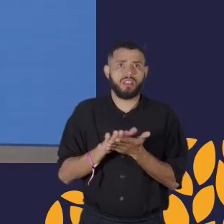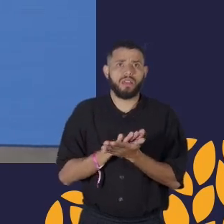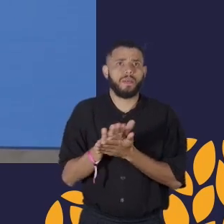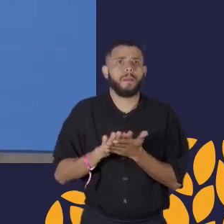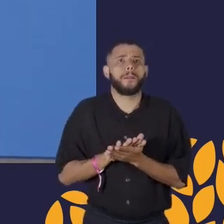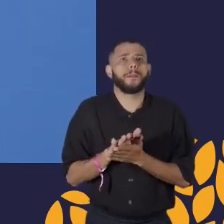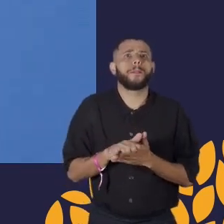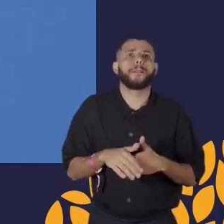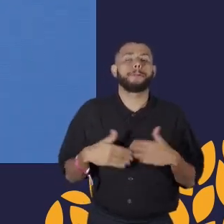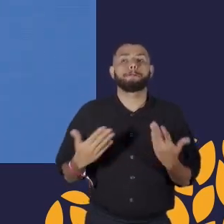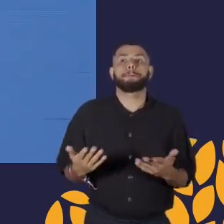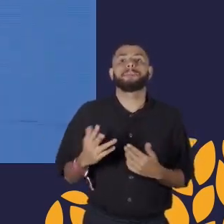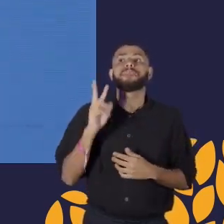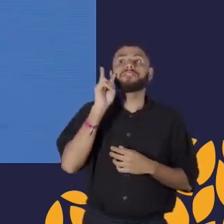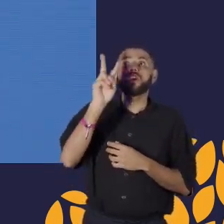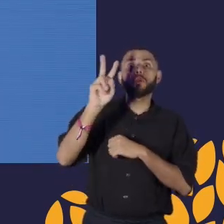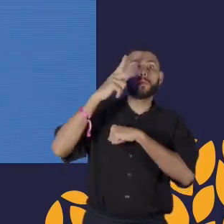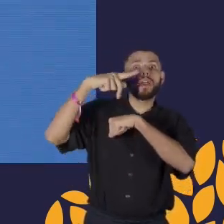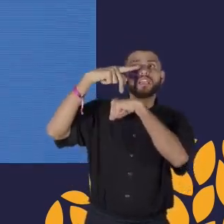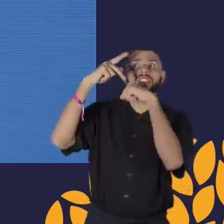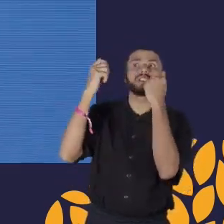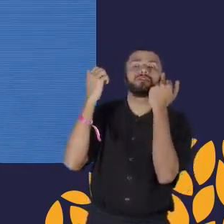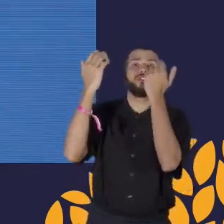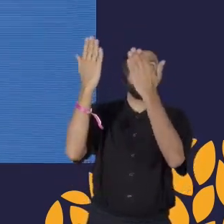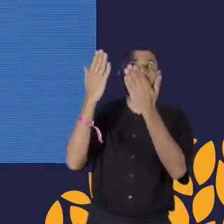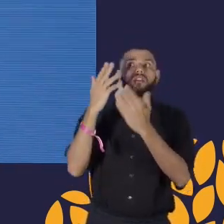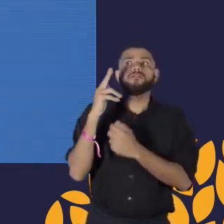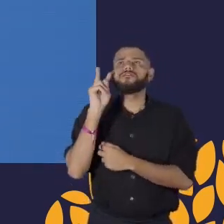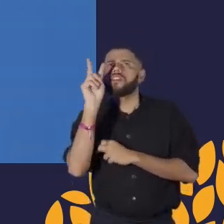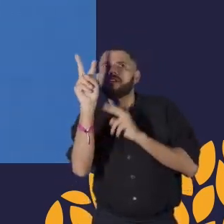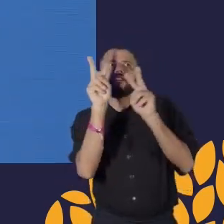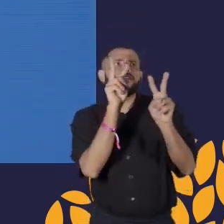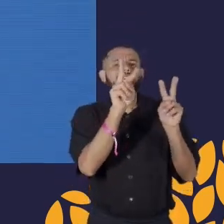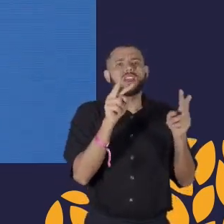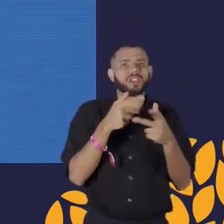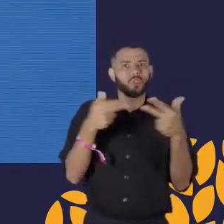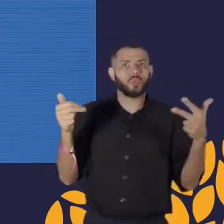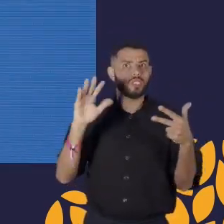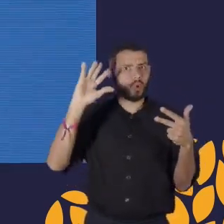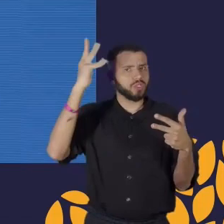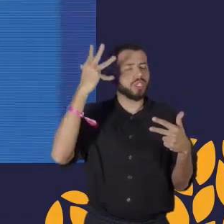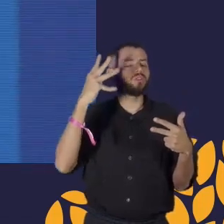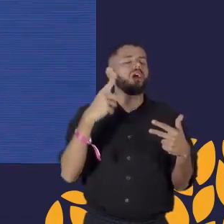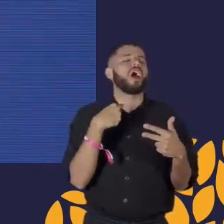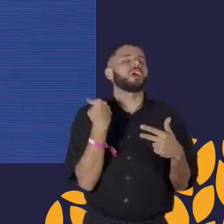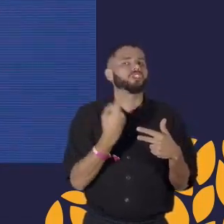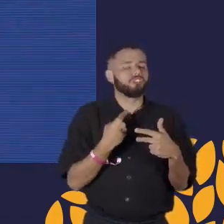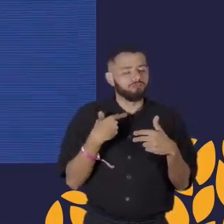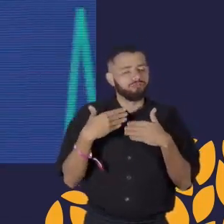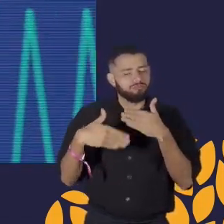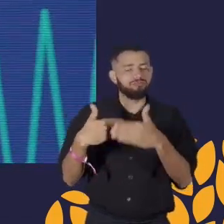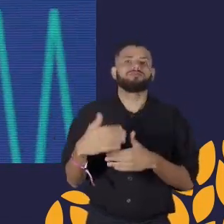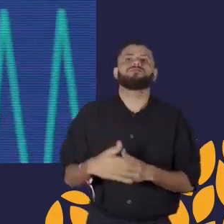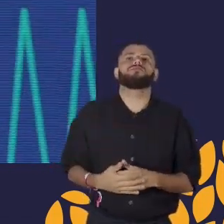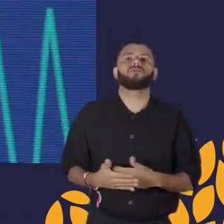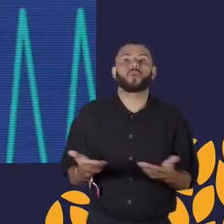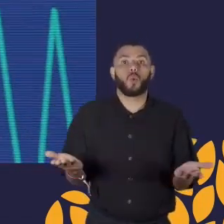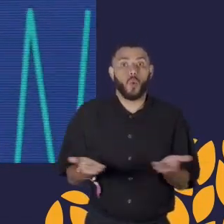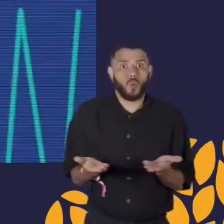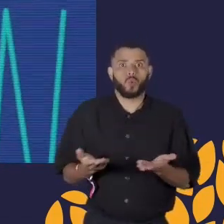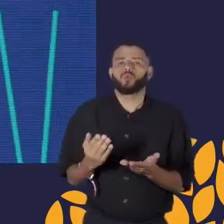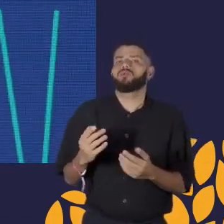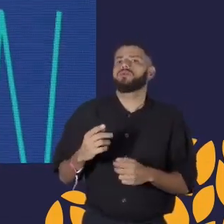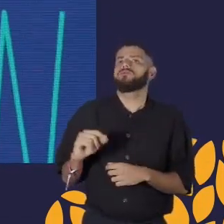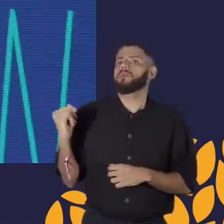E vendo lá fora o que está acontecendo, a gente está no caminho. Hoje é um dia importante, estou feliz de